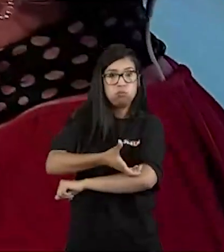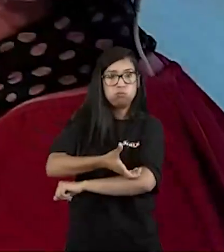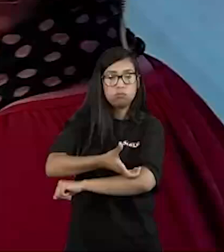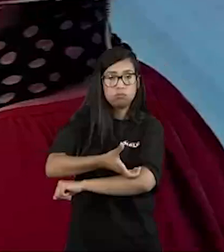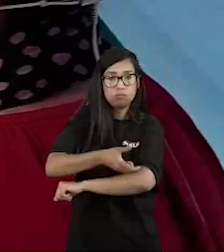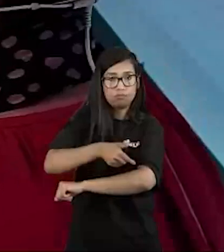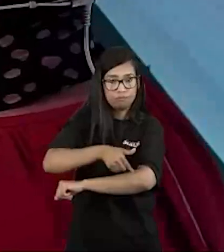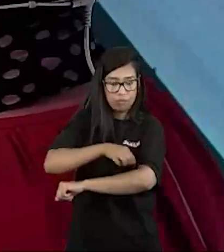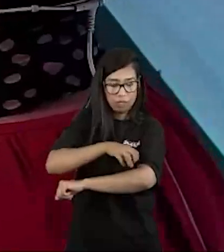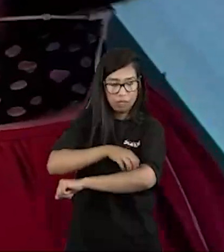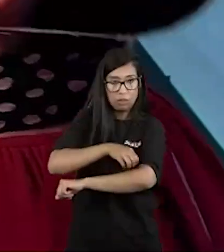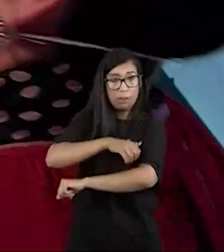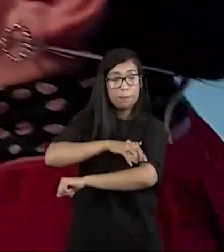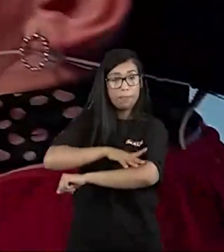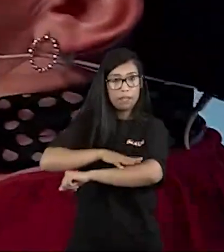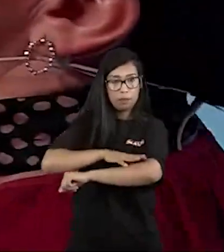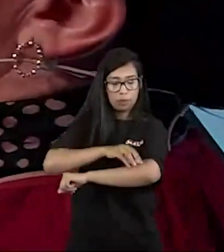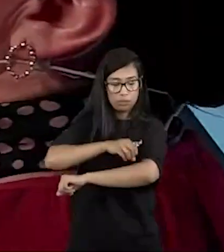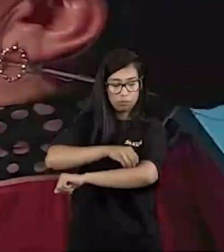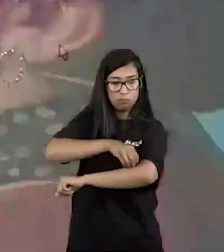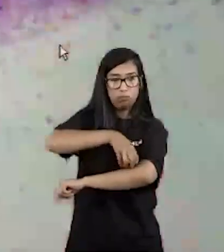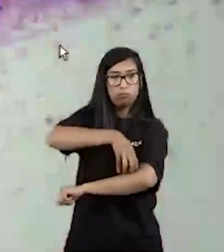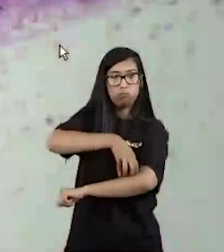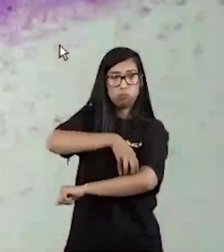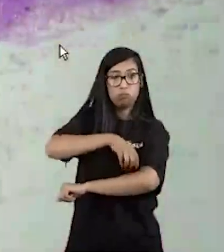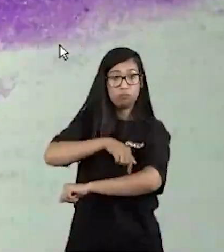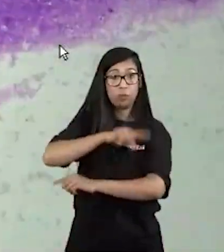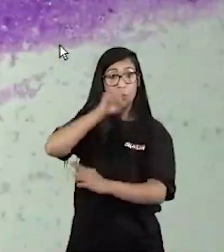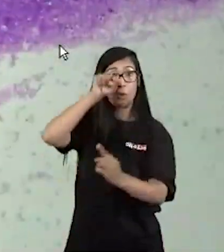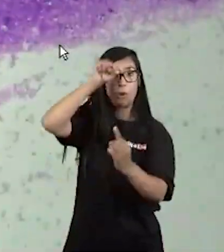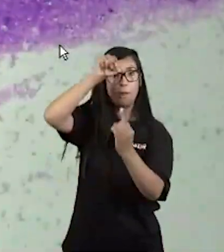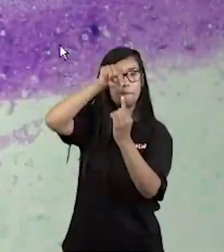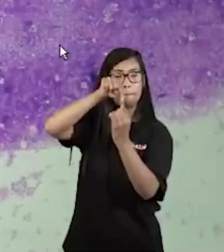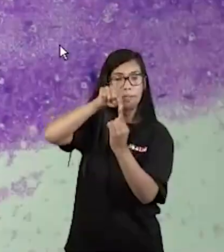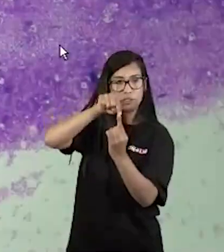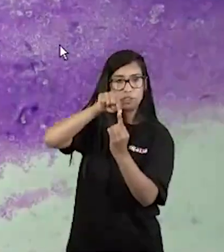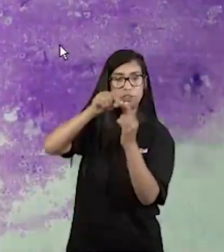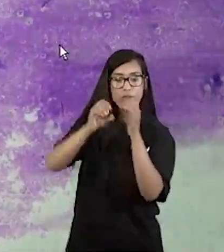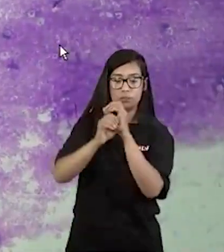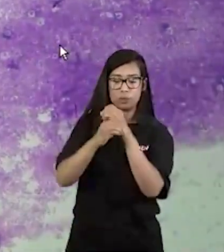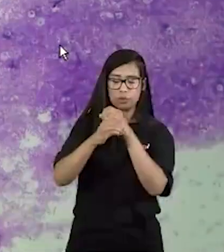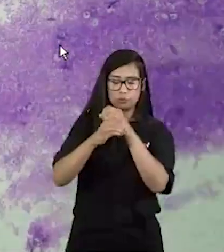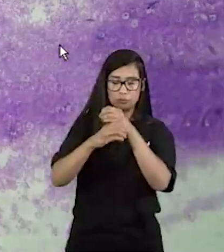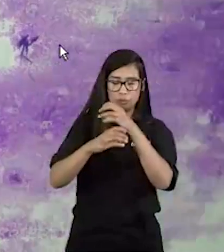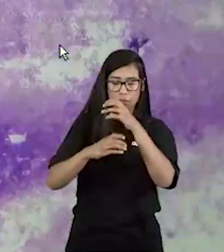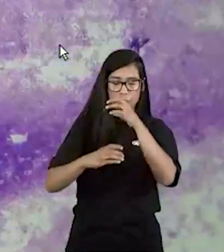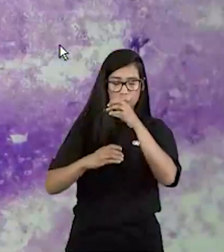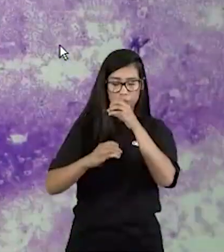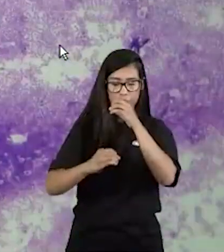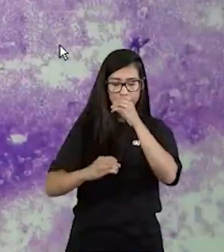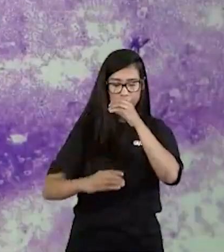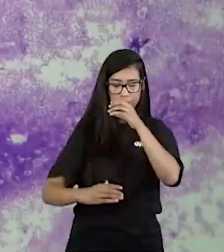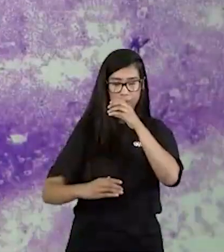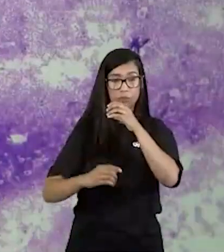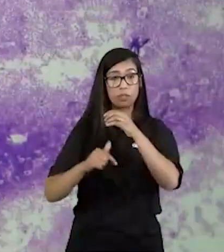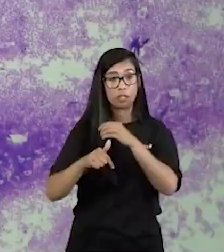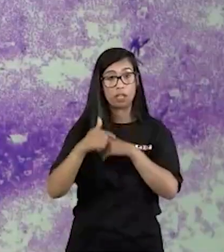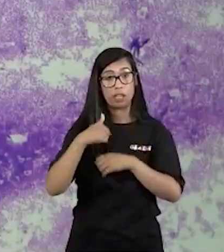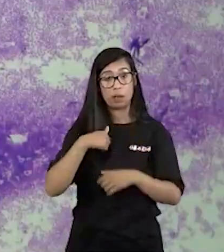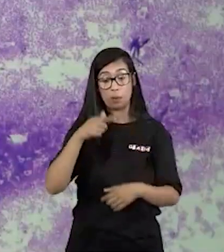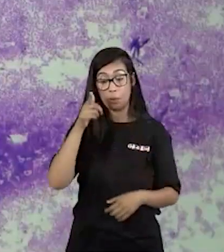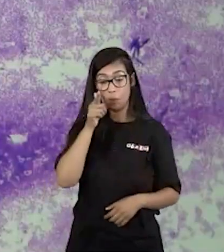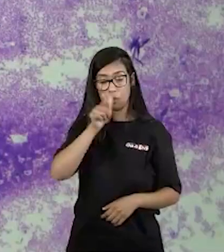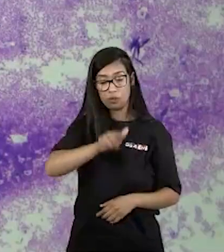vejam que interessante. Já na objetiva de menor aumento, eu consigo perceber que